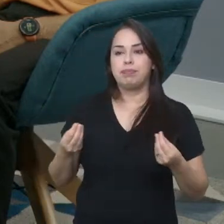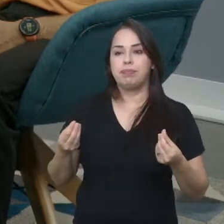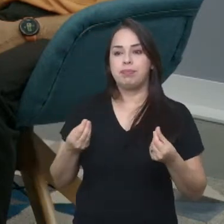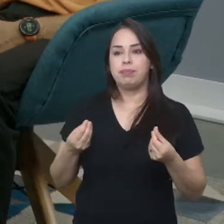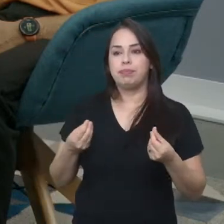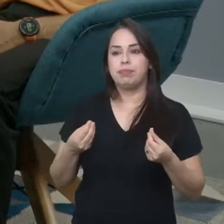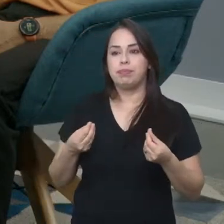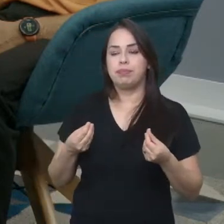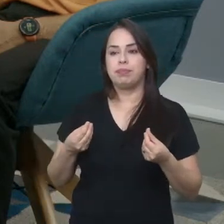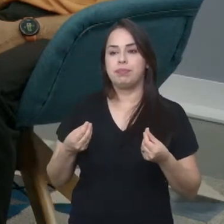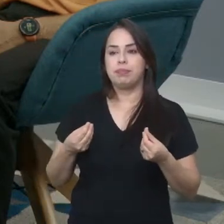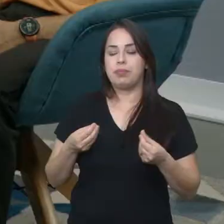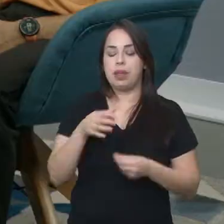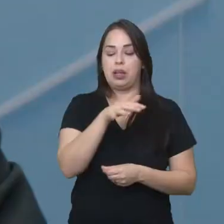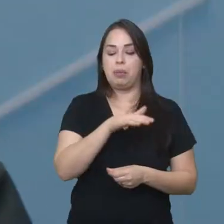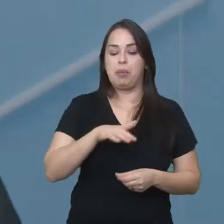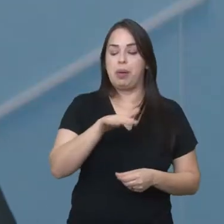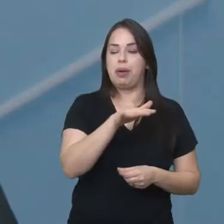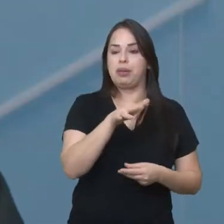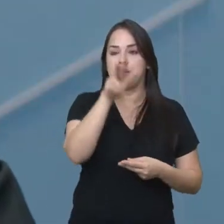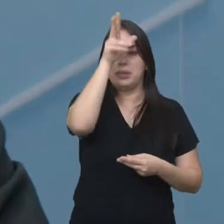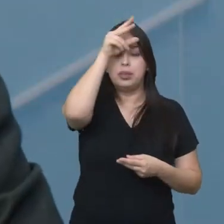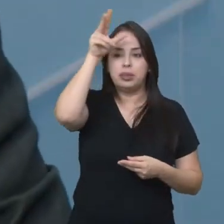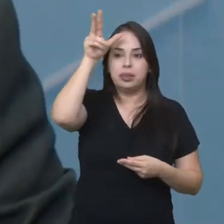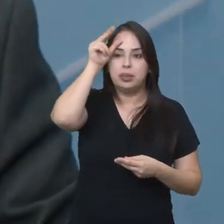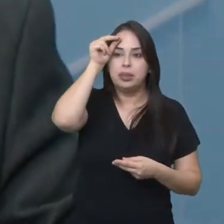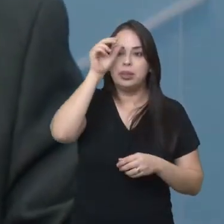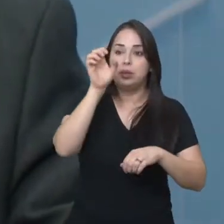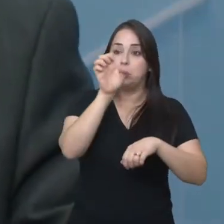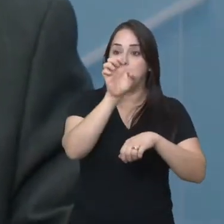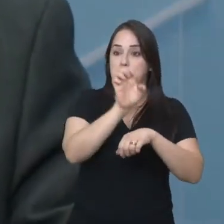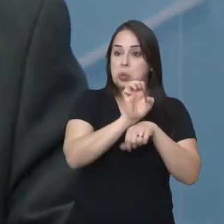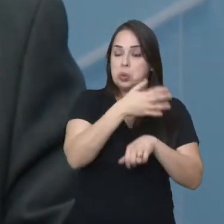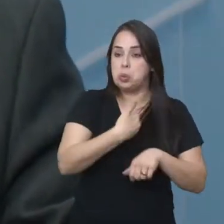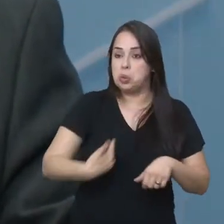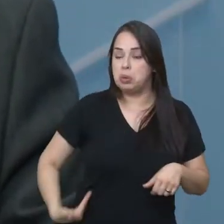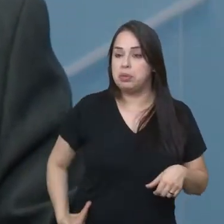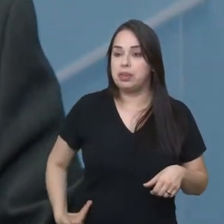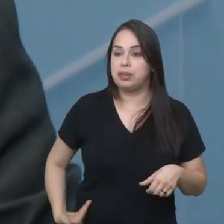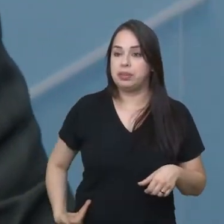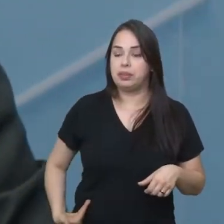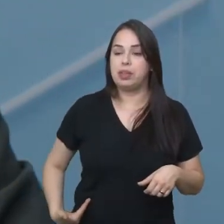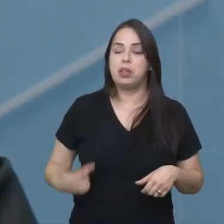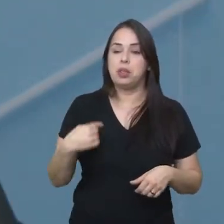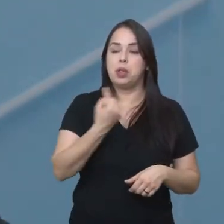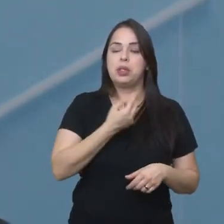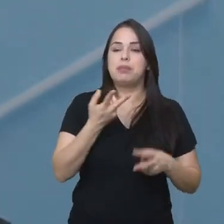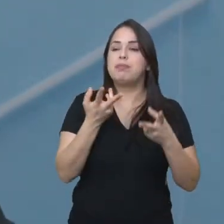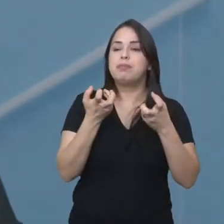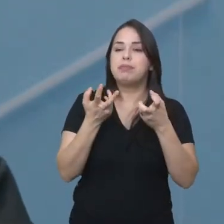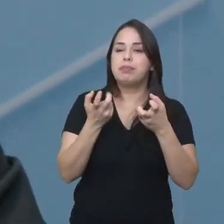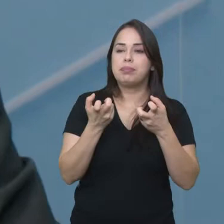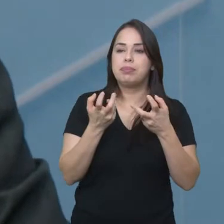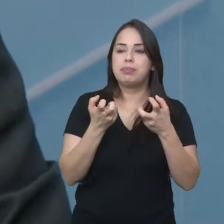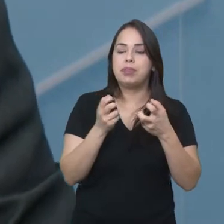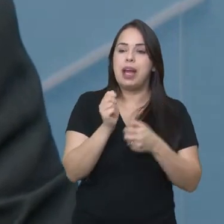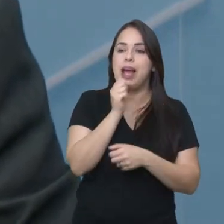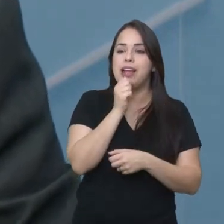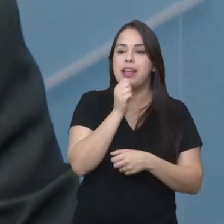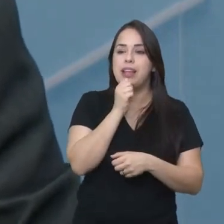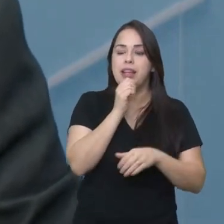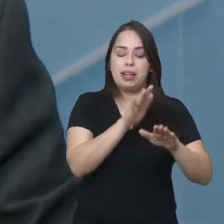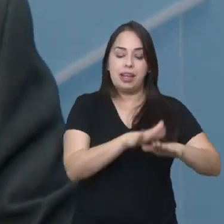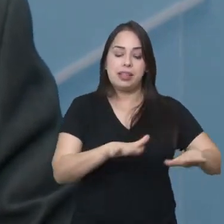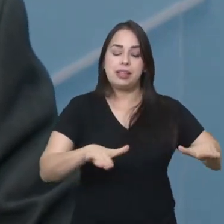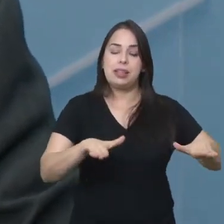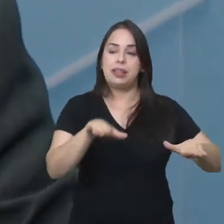com o ente federativo, município, Estado e União, a gente não percebe, aliás, a gente percebe que ainda